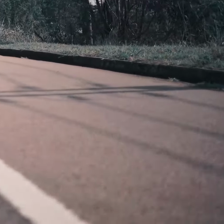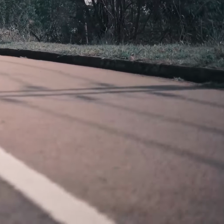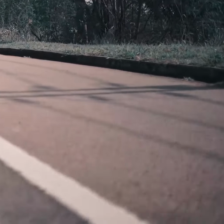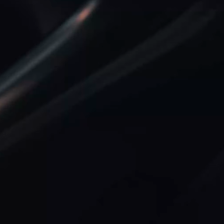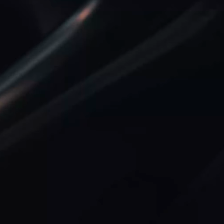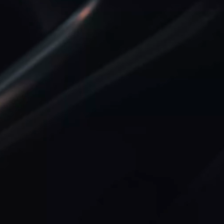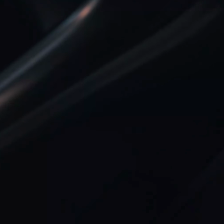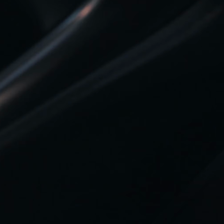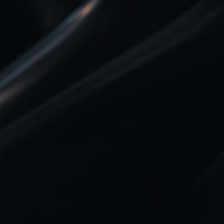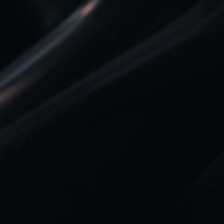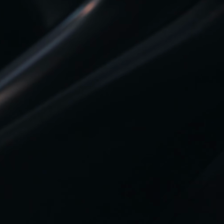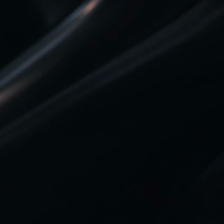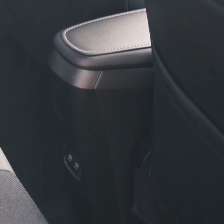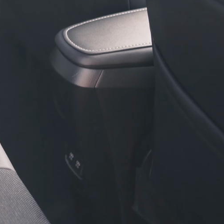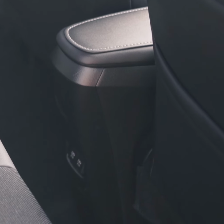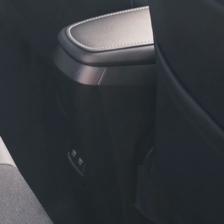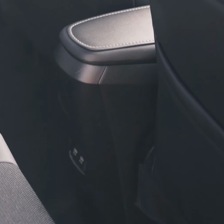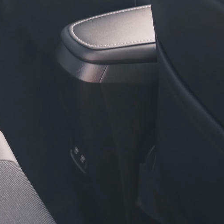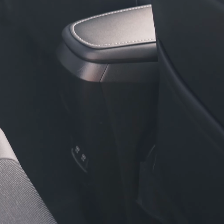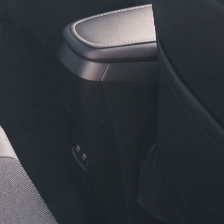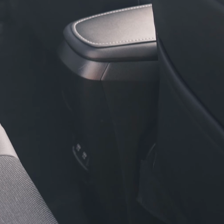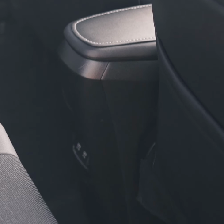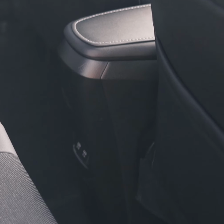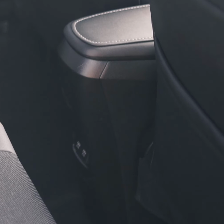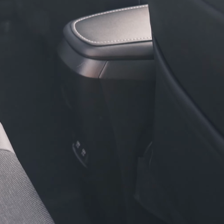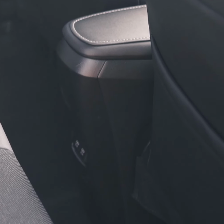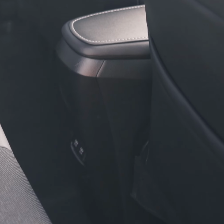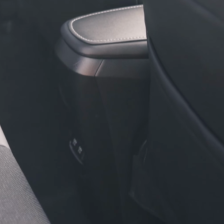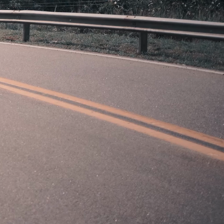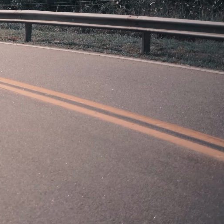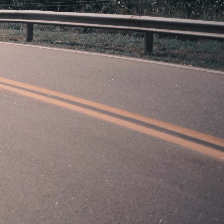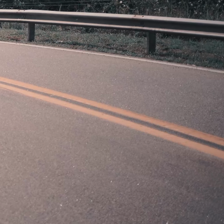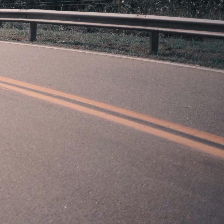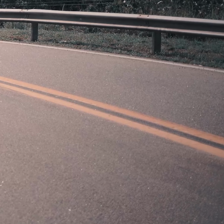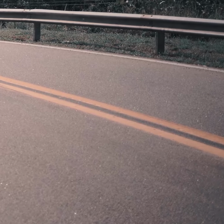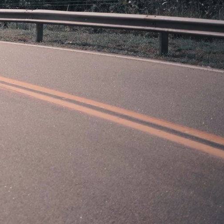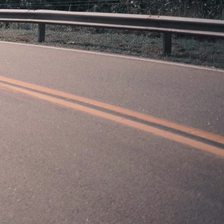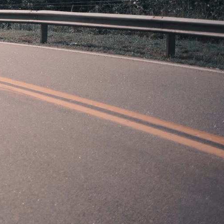detalhes do carro parado ou em movimento. Escrito Autoline.